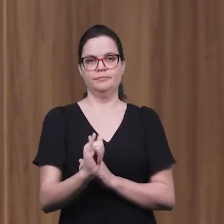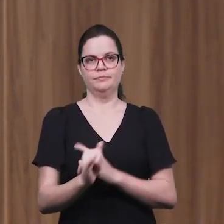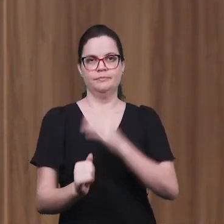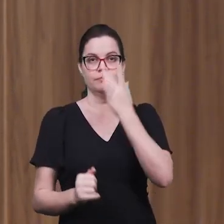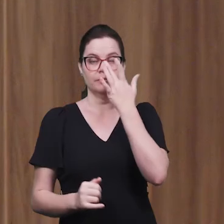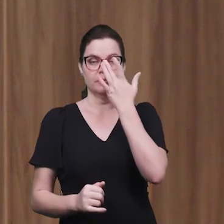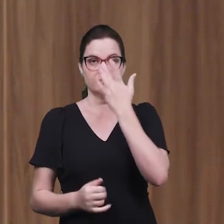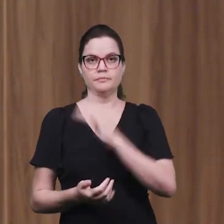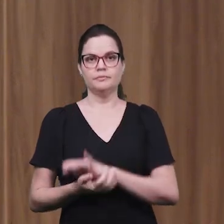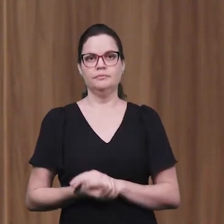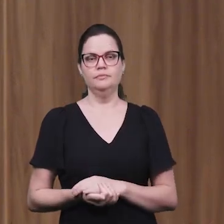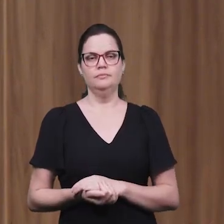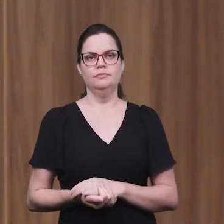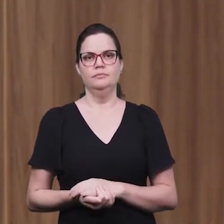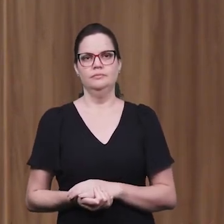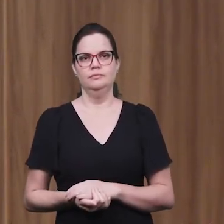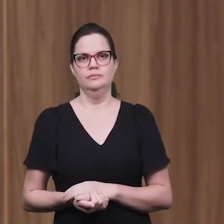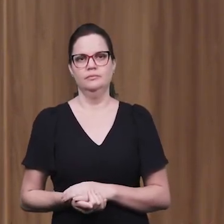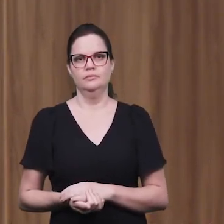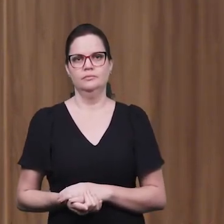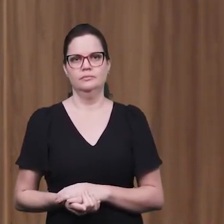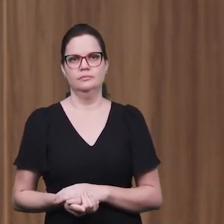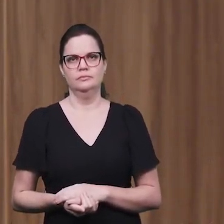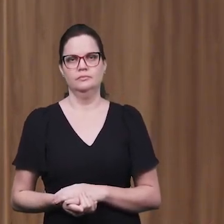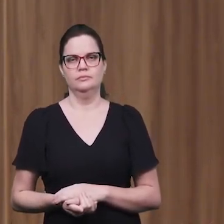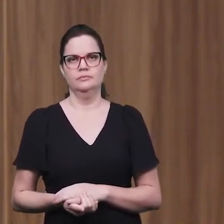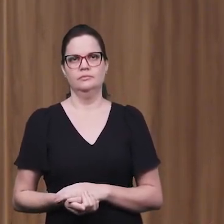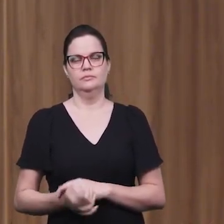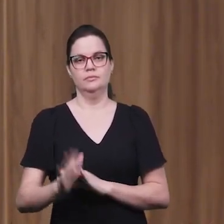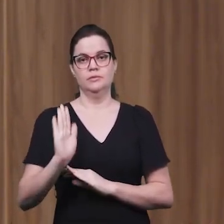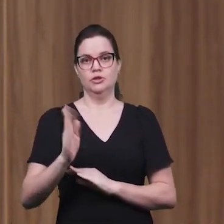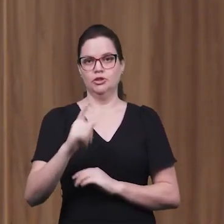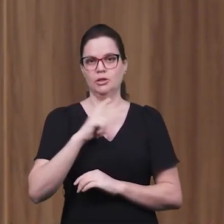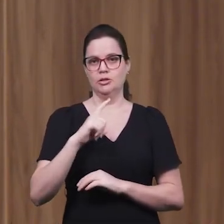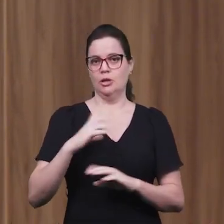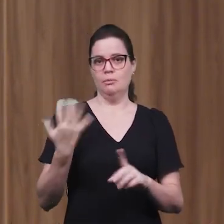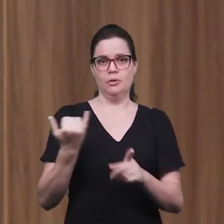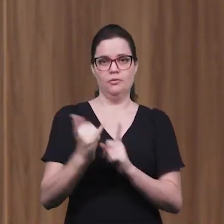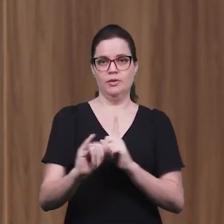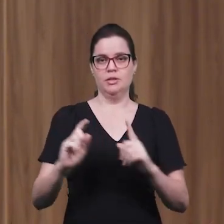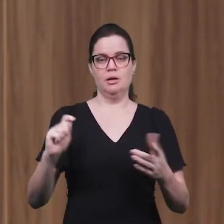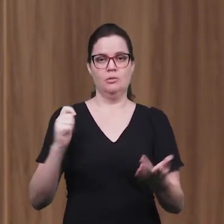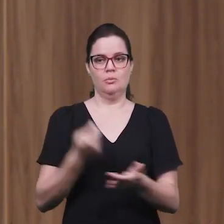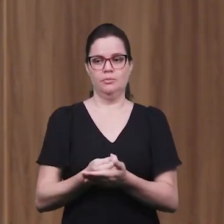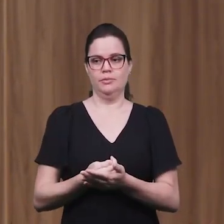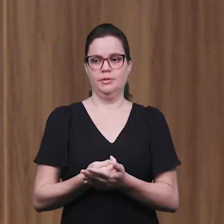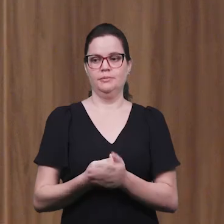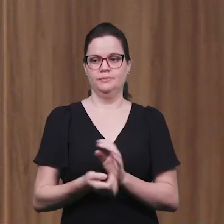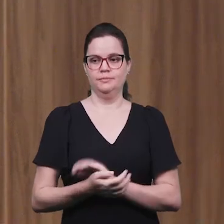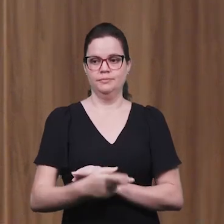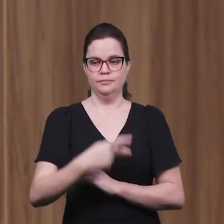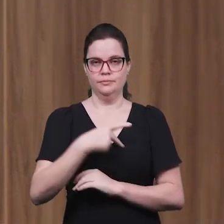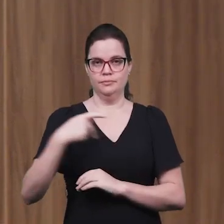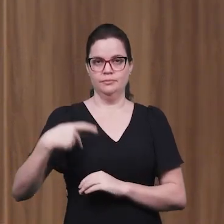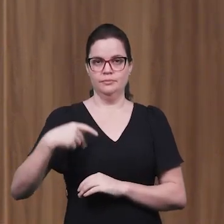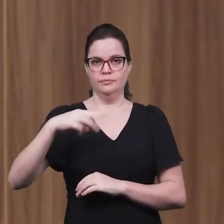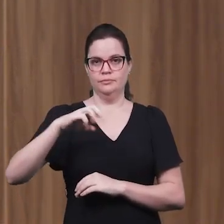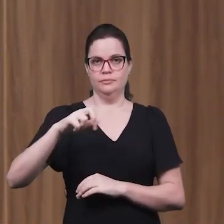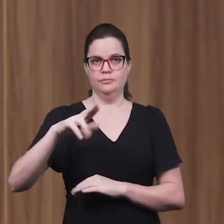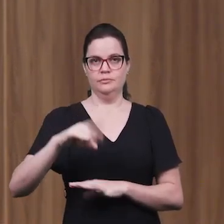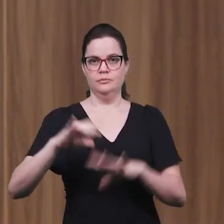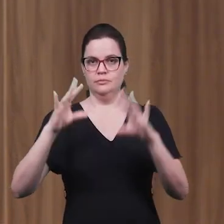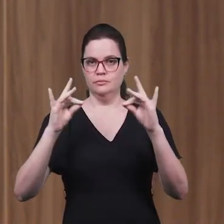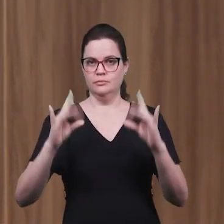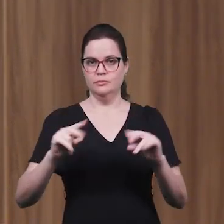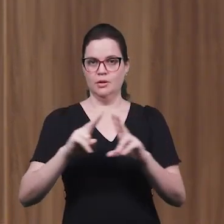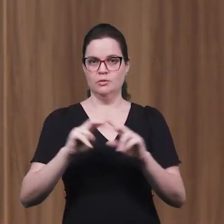ela estava ali em plena curso, estava se cumprindo. Então o pastor Marcos detalhou bastante